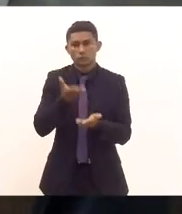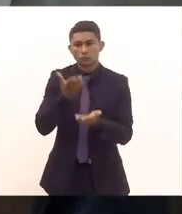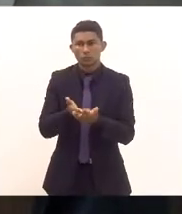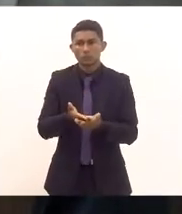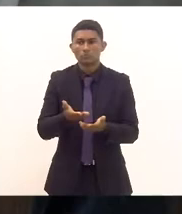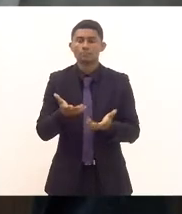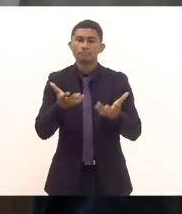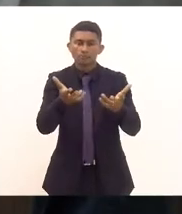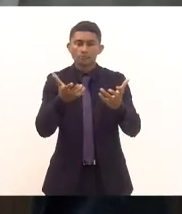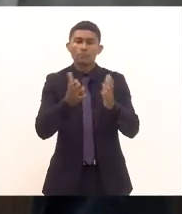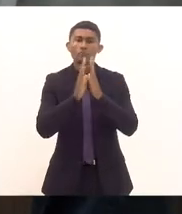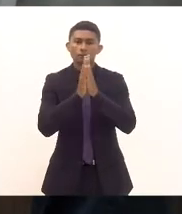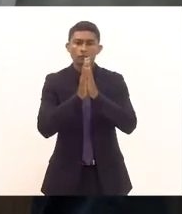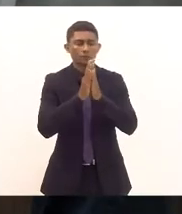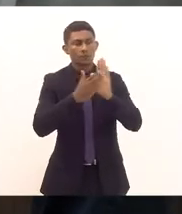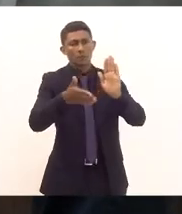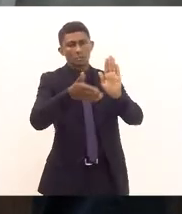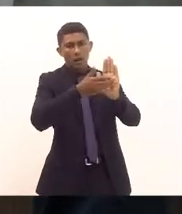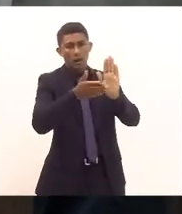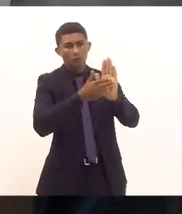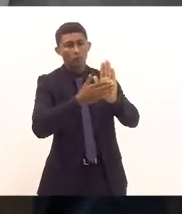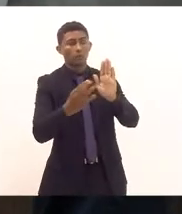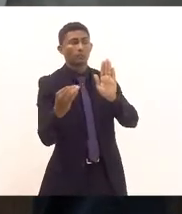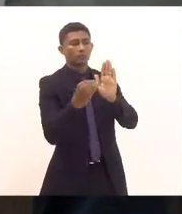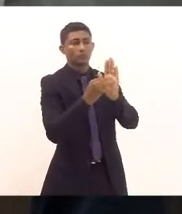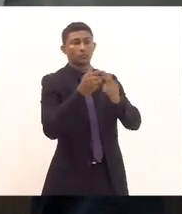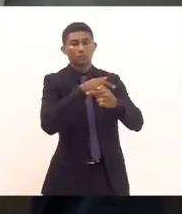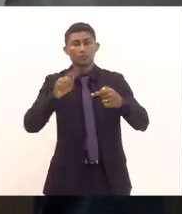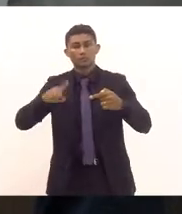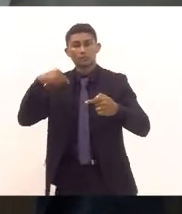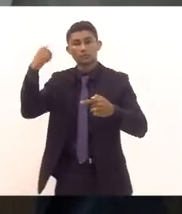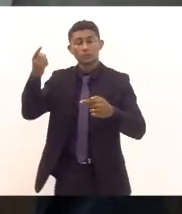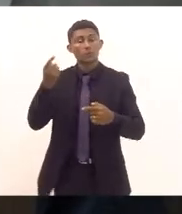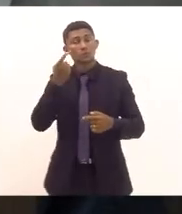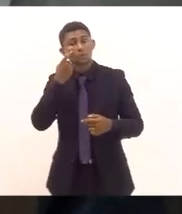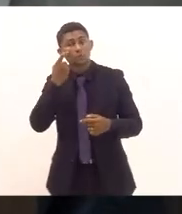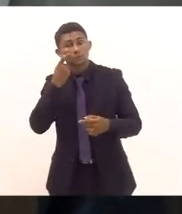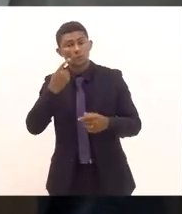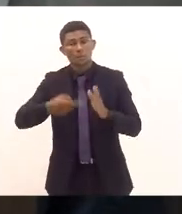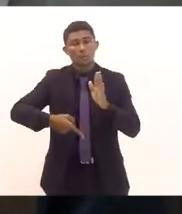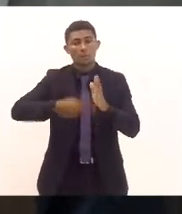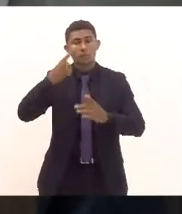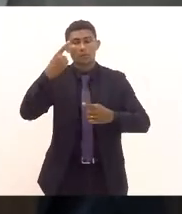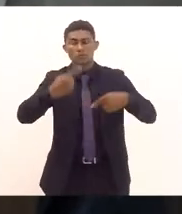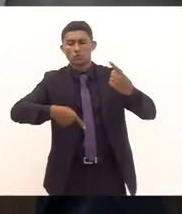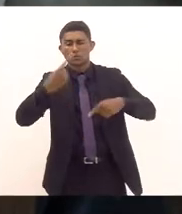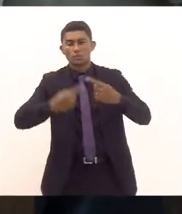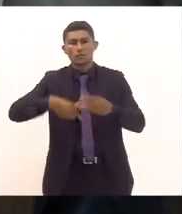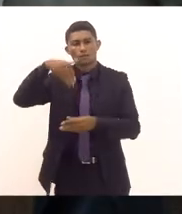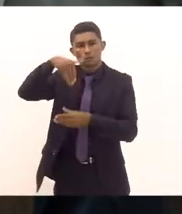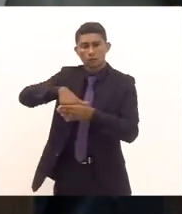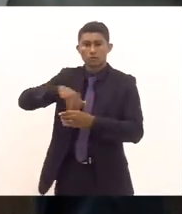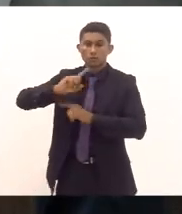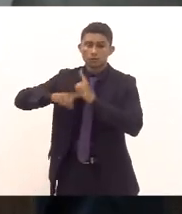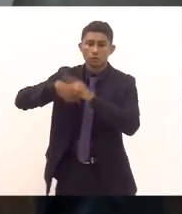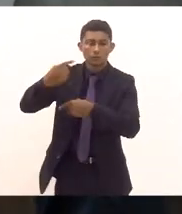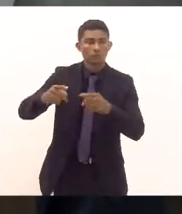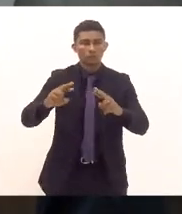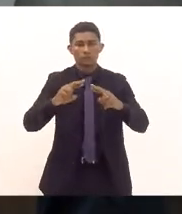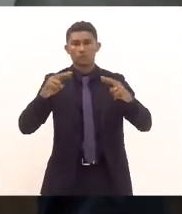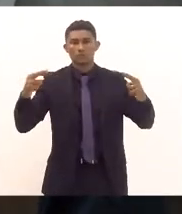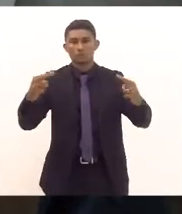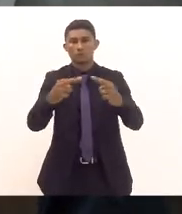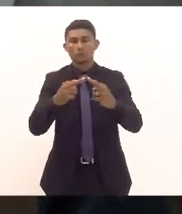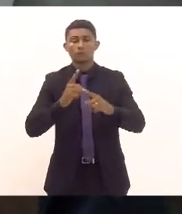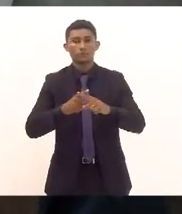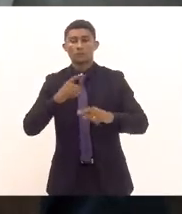das crianças colocasse em pauta na semana que vem que a gente possa voltar em primeira discussão depois realizamos uma audiência pública porque a